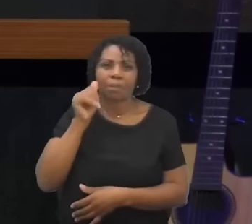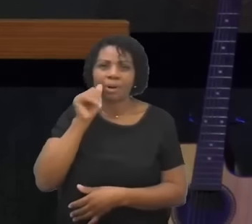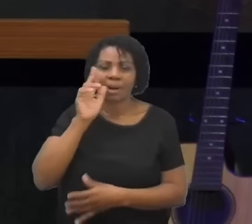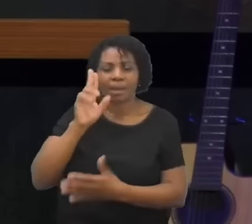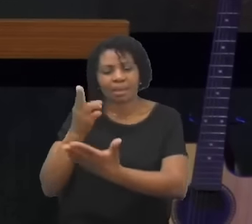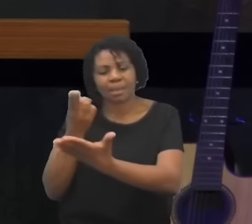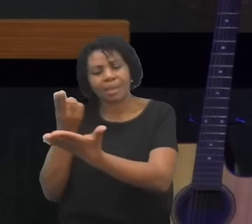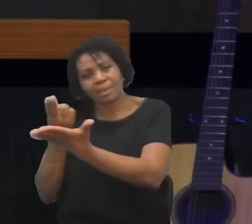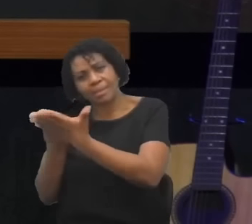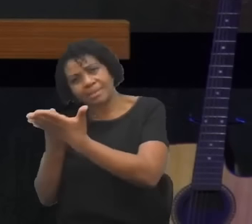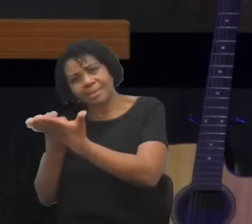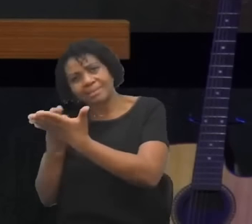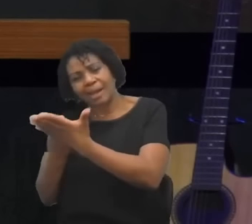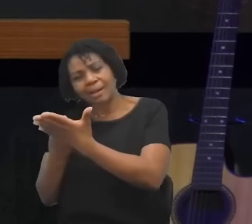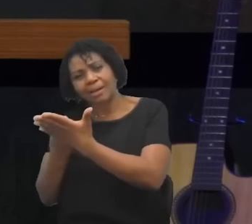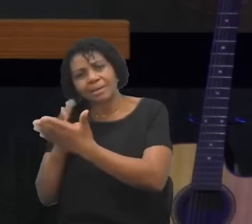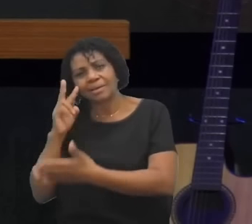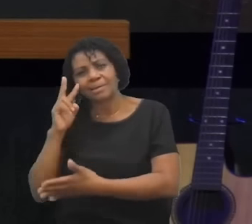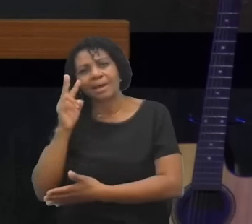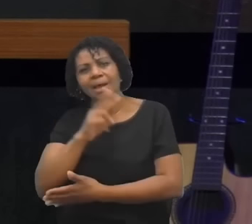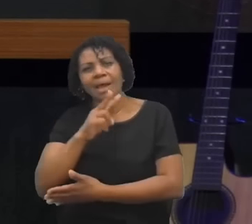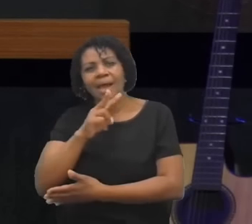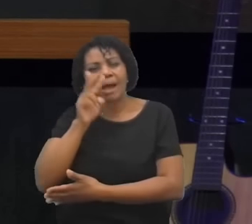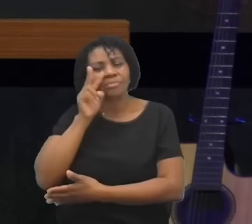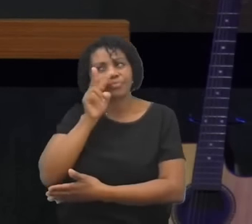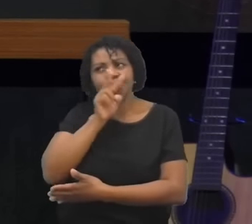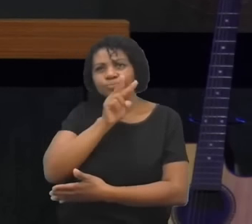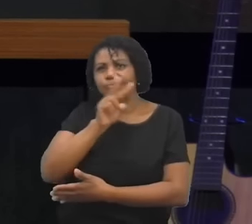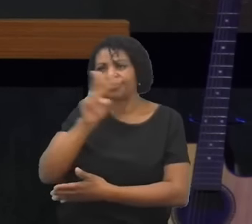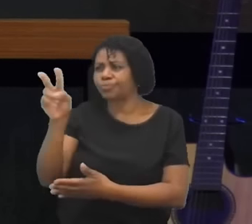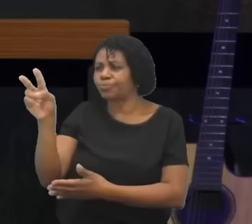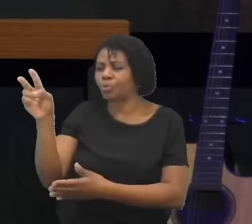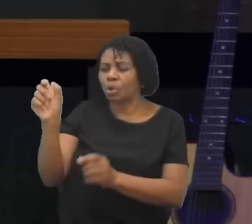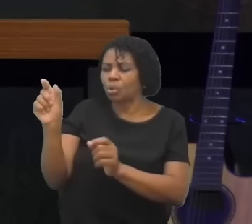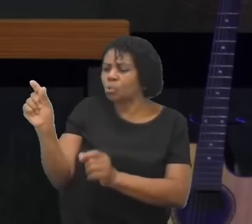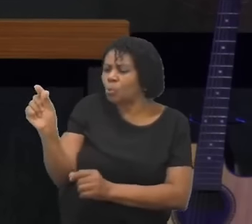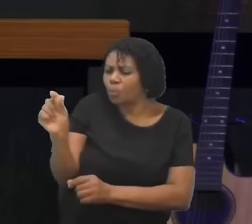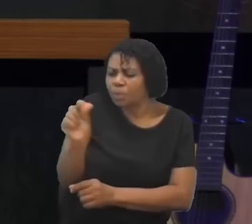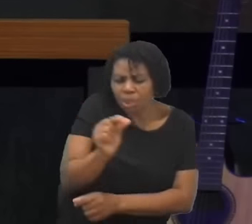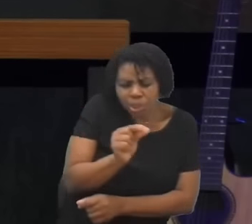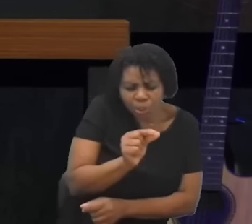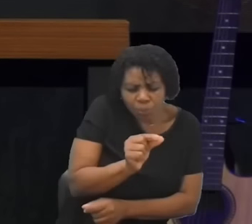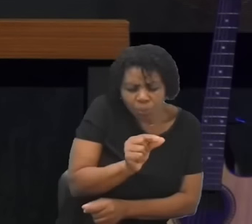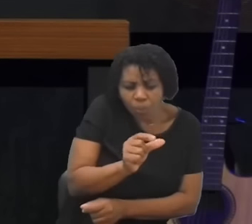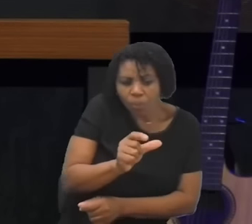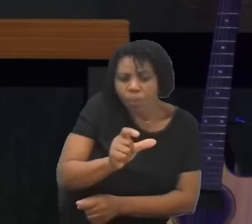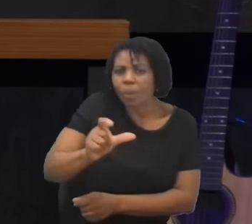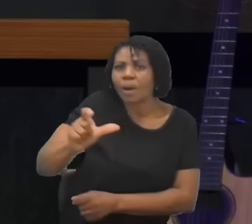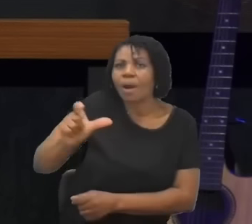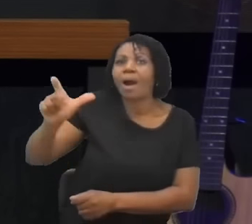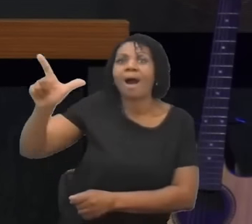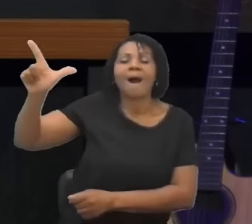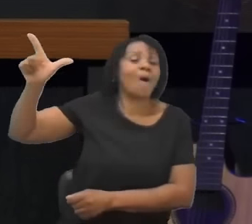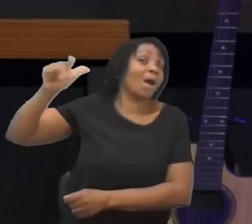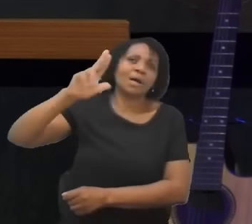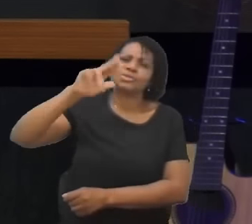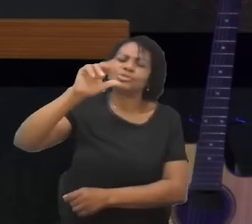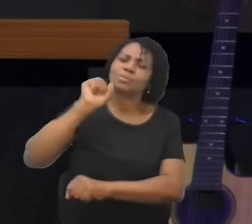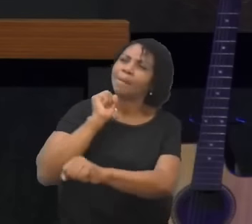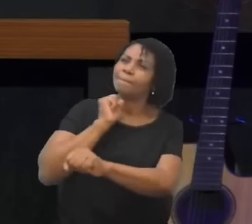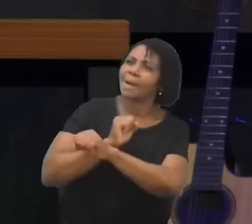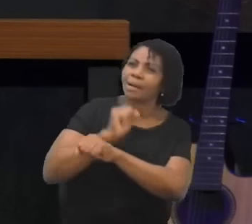deitada, você já deve ter visto. E aí vai, a visão vai do micro ao macro. Eu falei, a gente não para pensar nisso. A